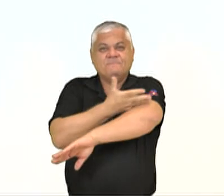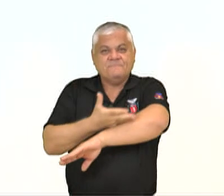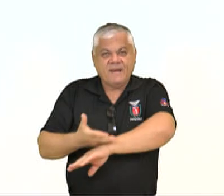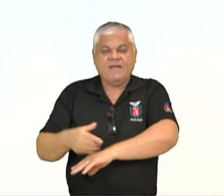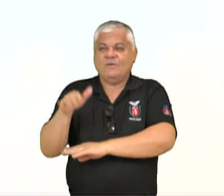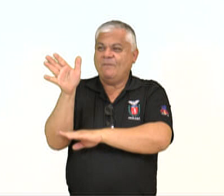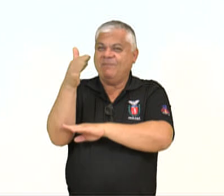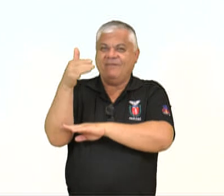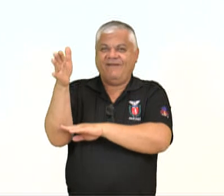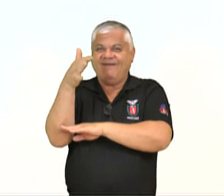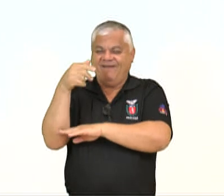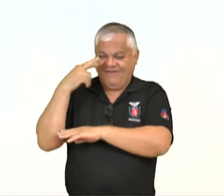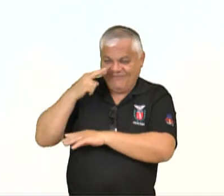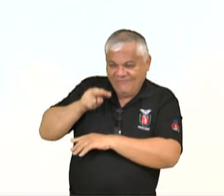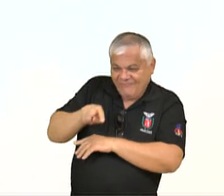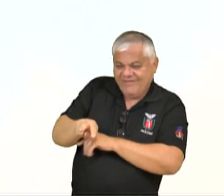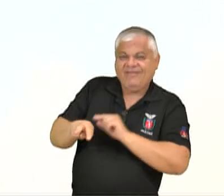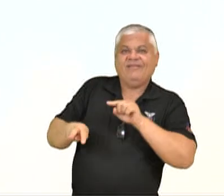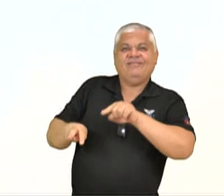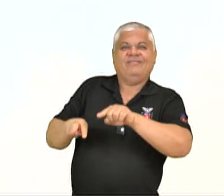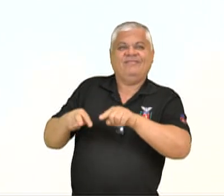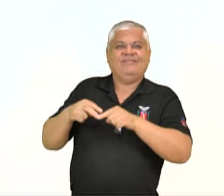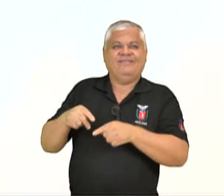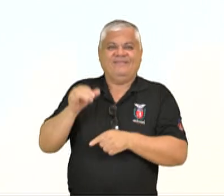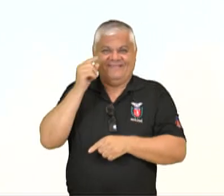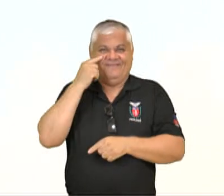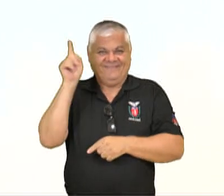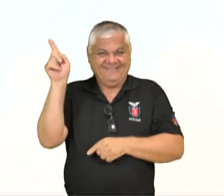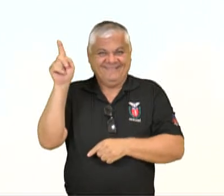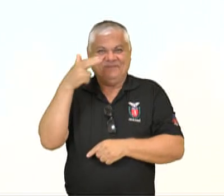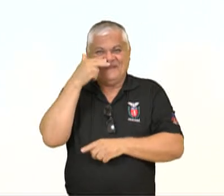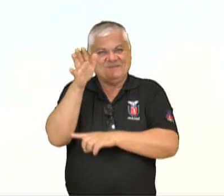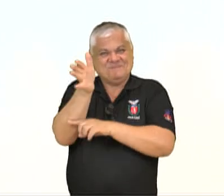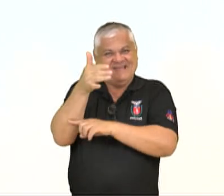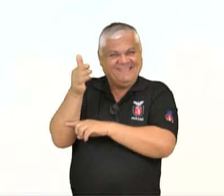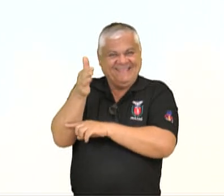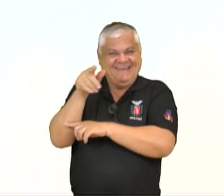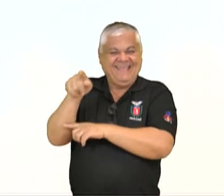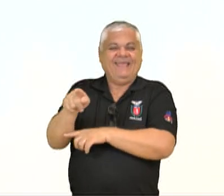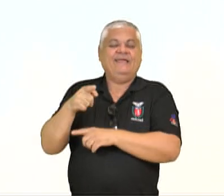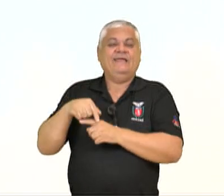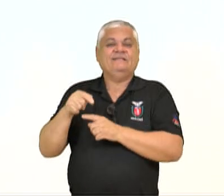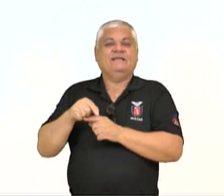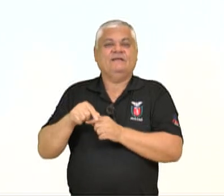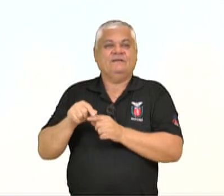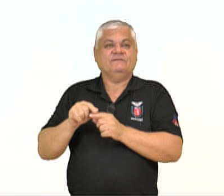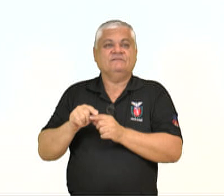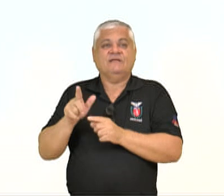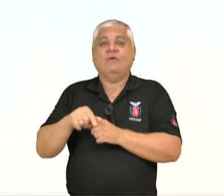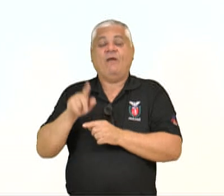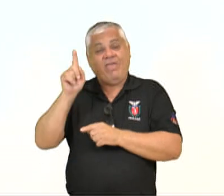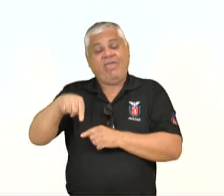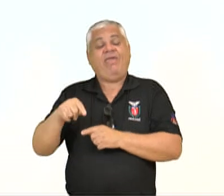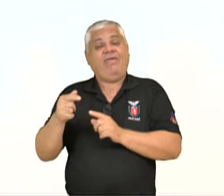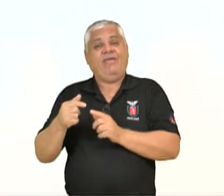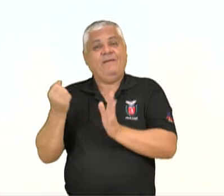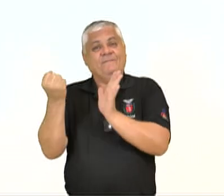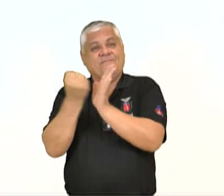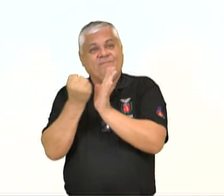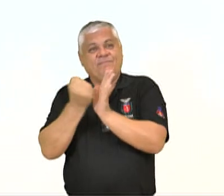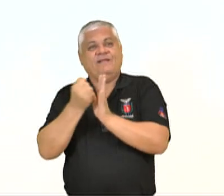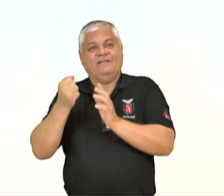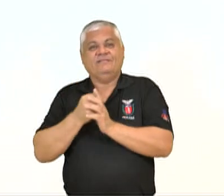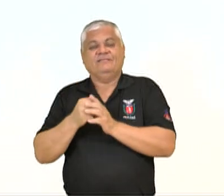na ordem indicada pelo mapa. Então, olha essa imagem que a gente tem aqui, ó. Esse aqui é um dos prismas, estão vendo? Ele